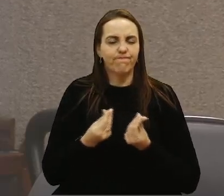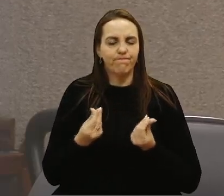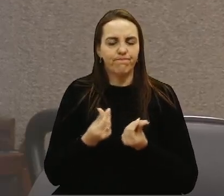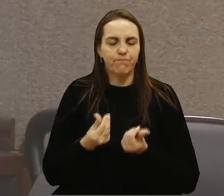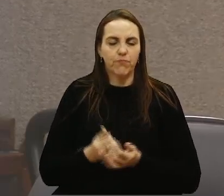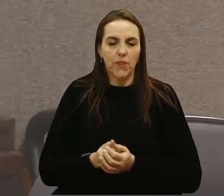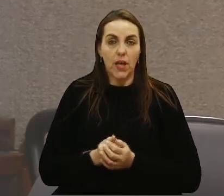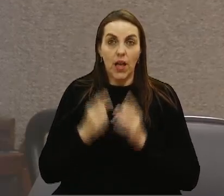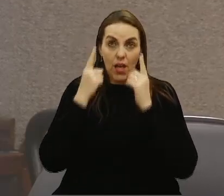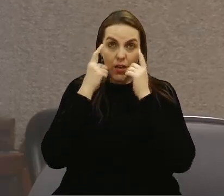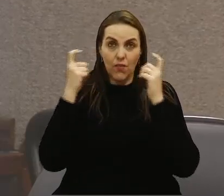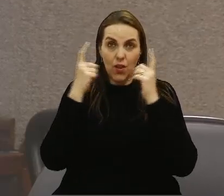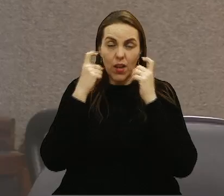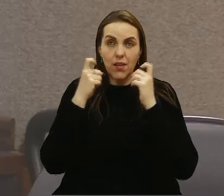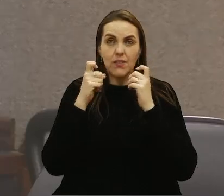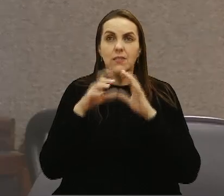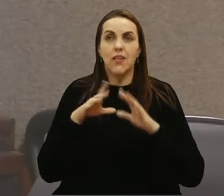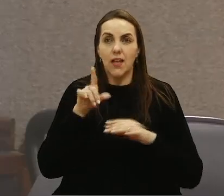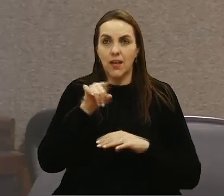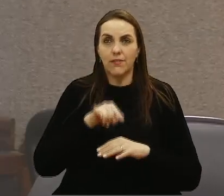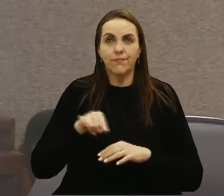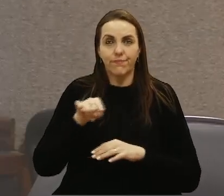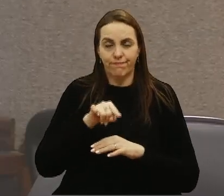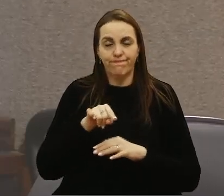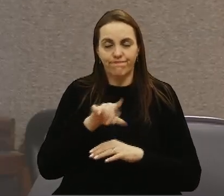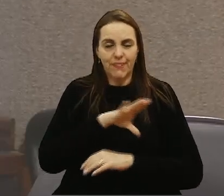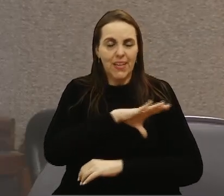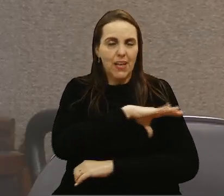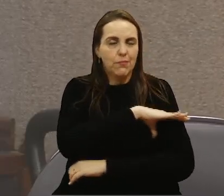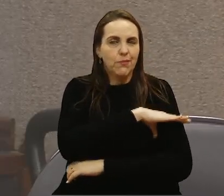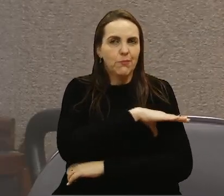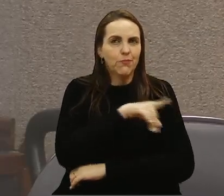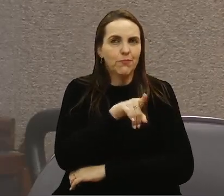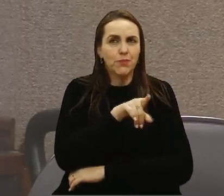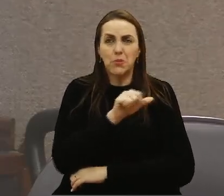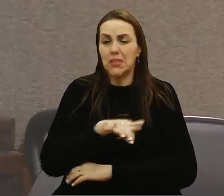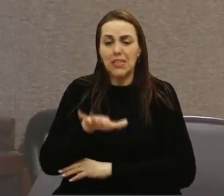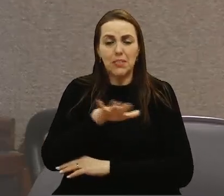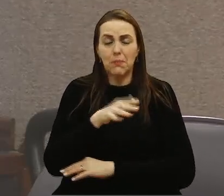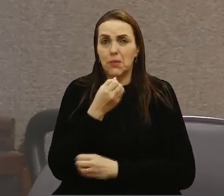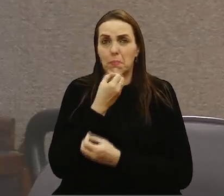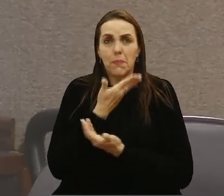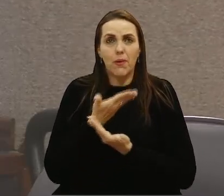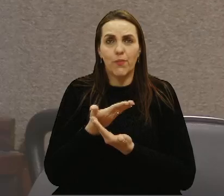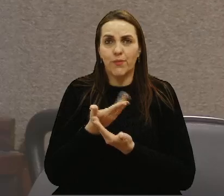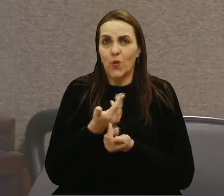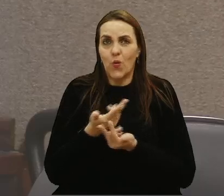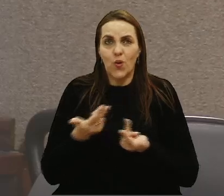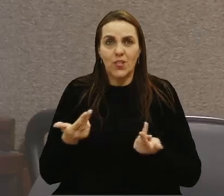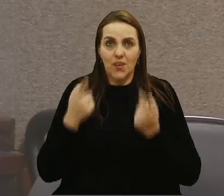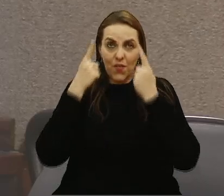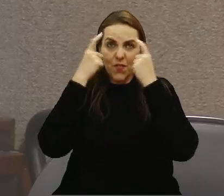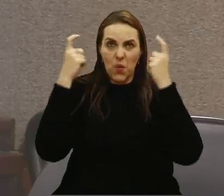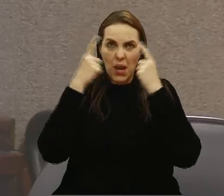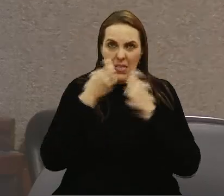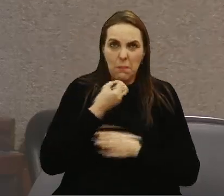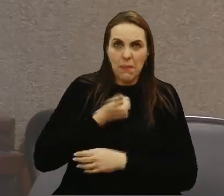Quando a violência domina, Capitão Ramon, não existe espaço para o bem. Não existe violência do